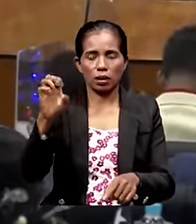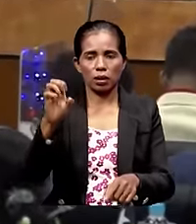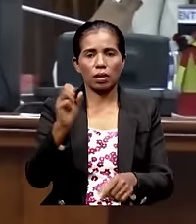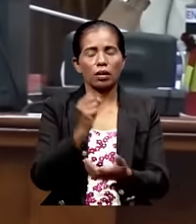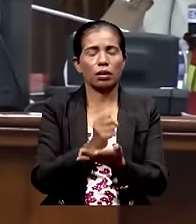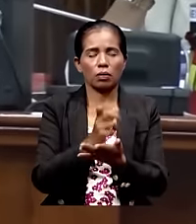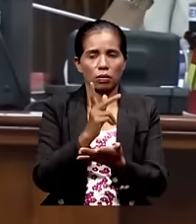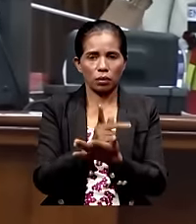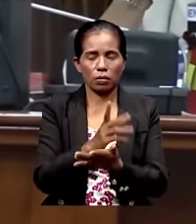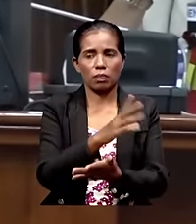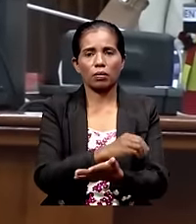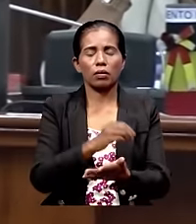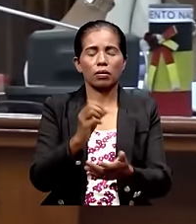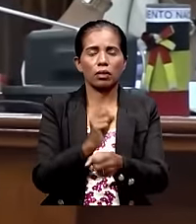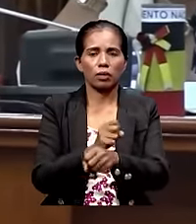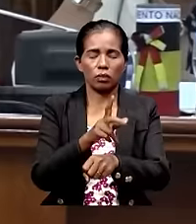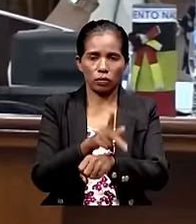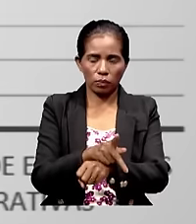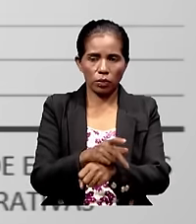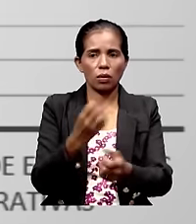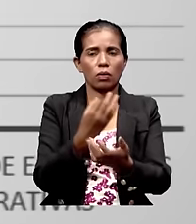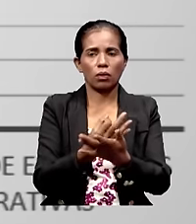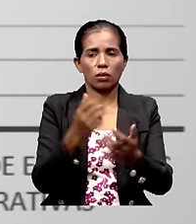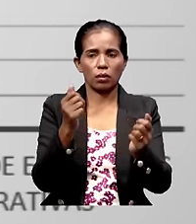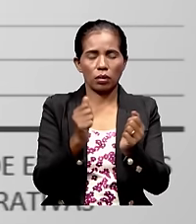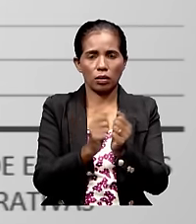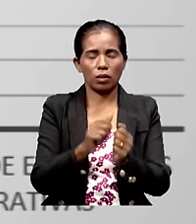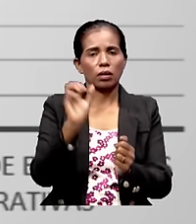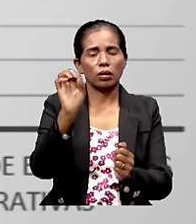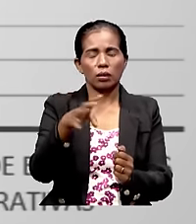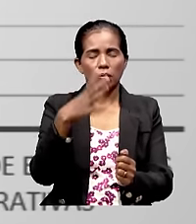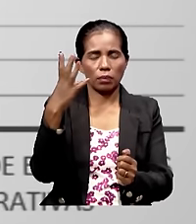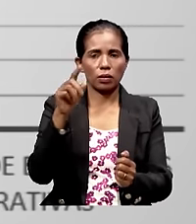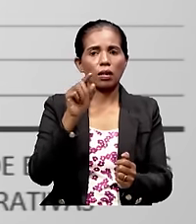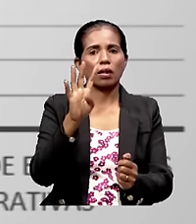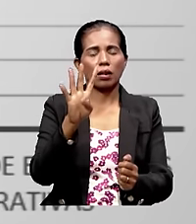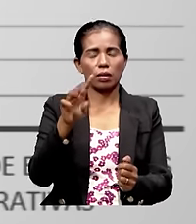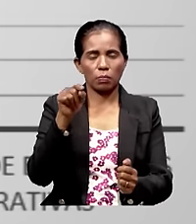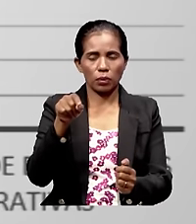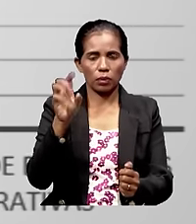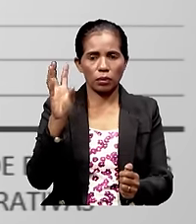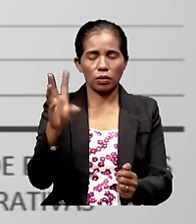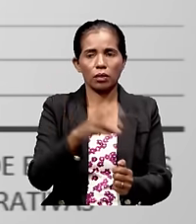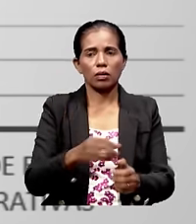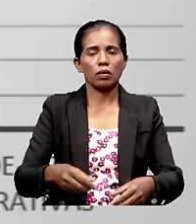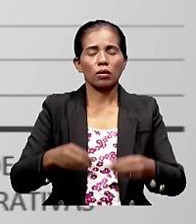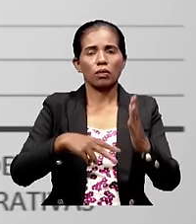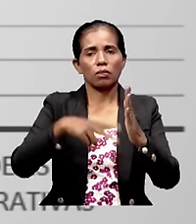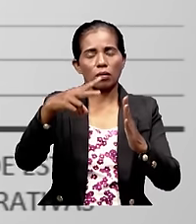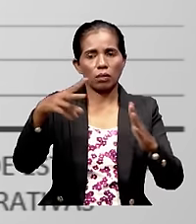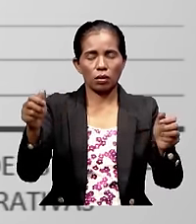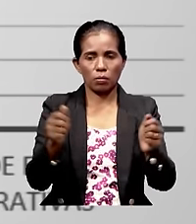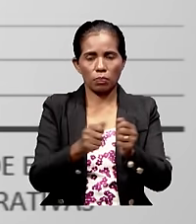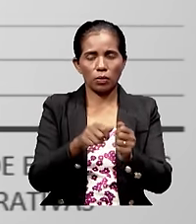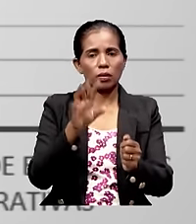no emprego, no cooperativas, o montante tokon sanulu resinghat pontusia. Usi tolu ne, sefo penian ho valor besik tokon